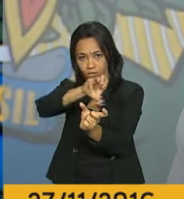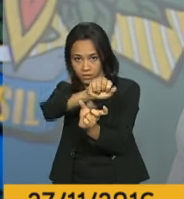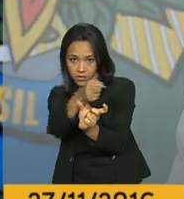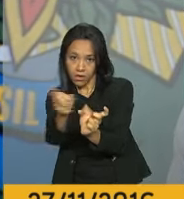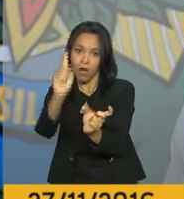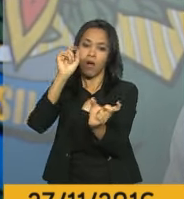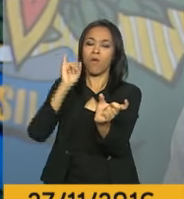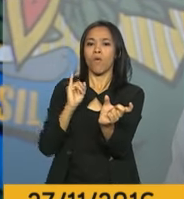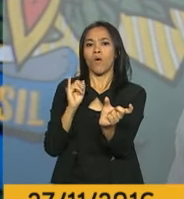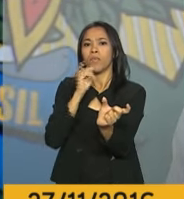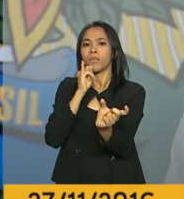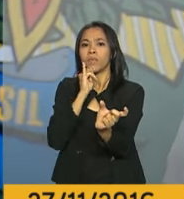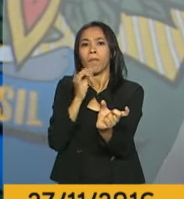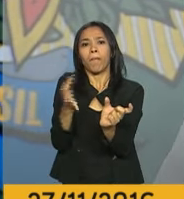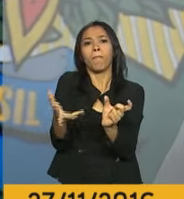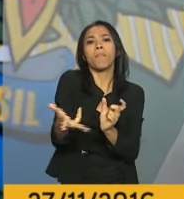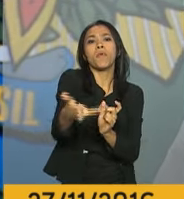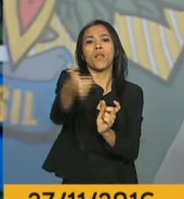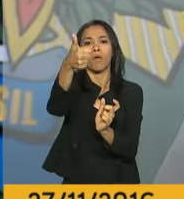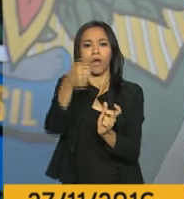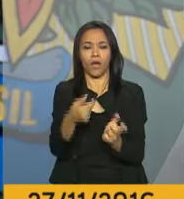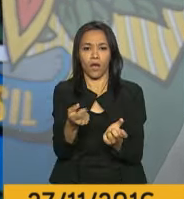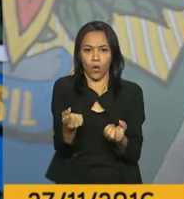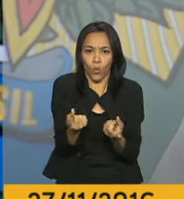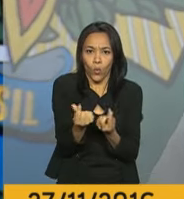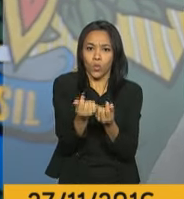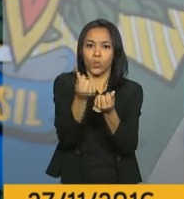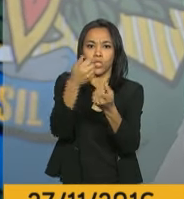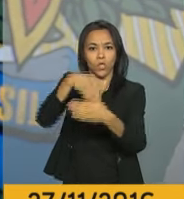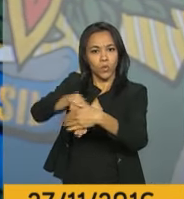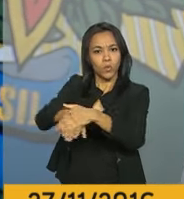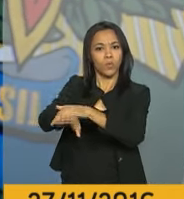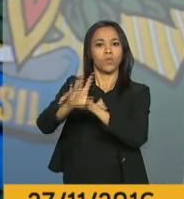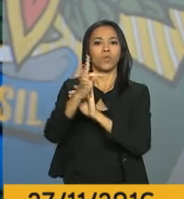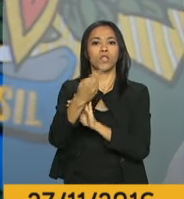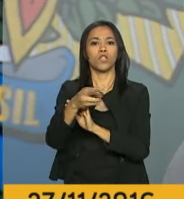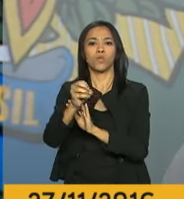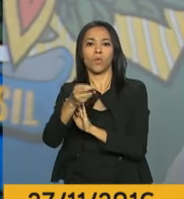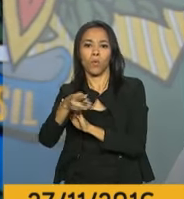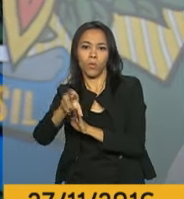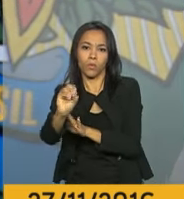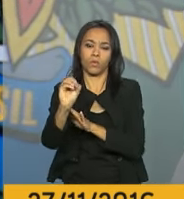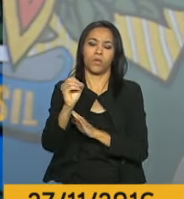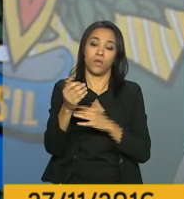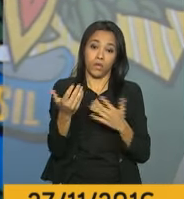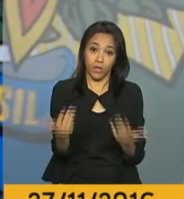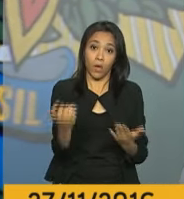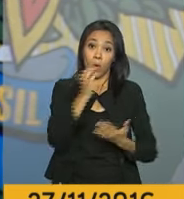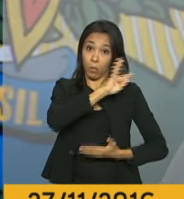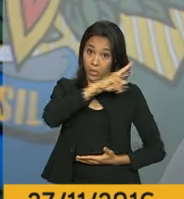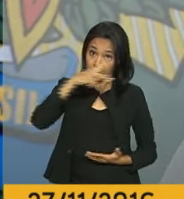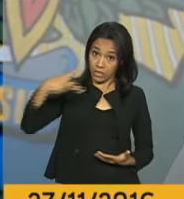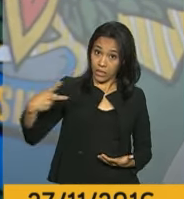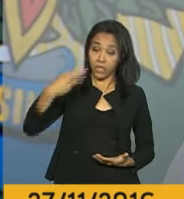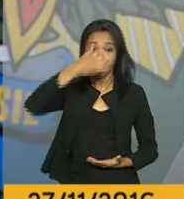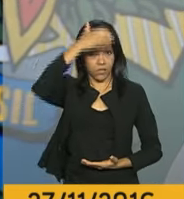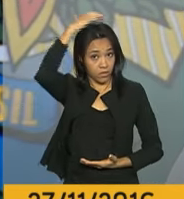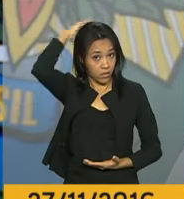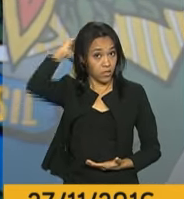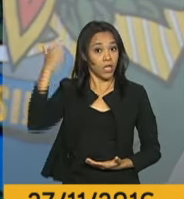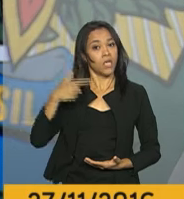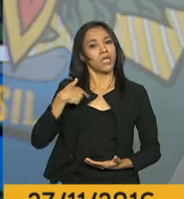melhorar o caixa do Tesouro Nacional. E o presidente da República, que participa do